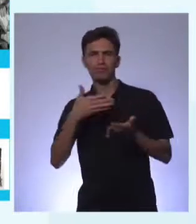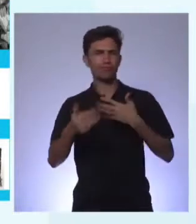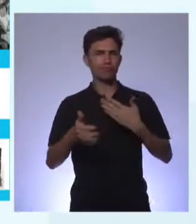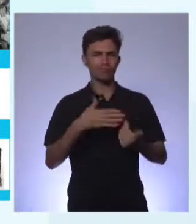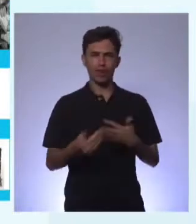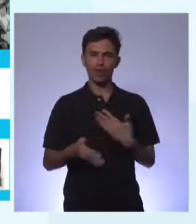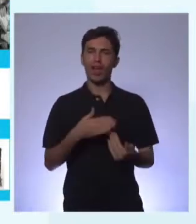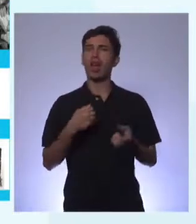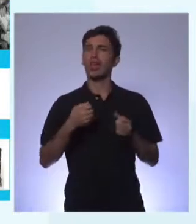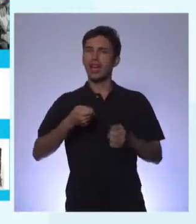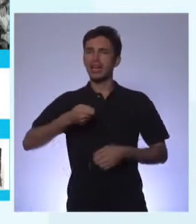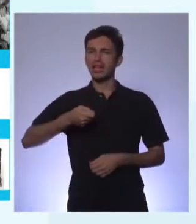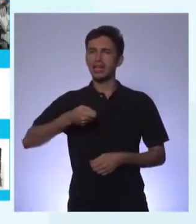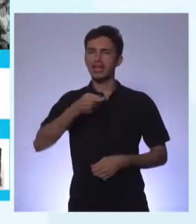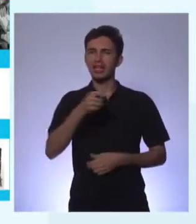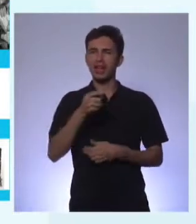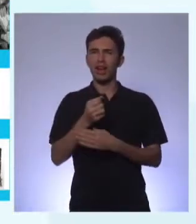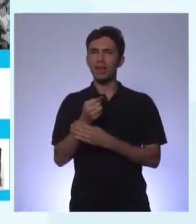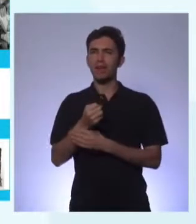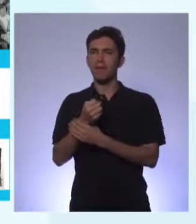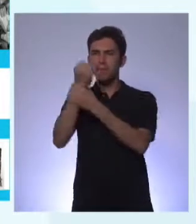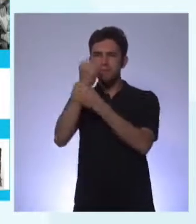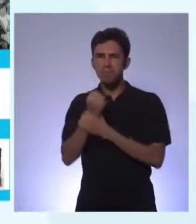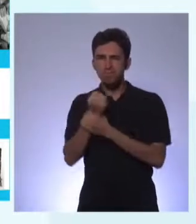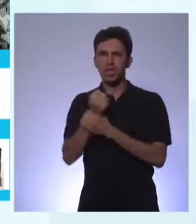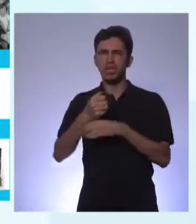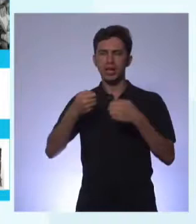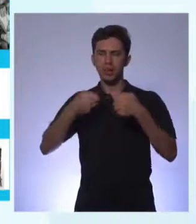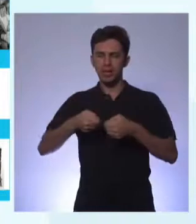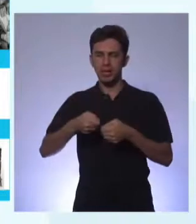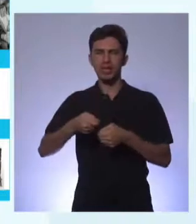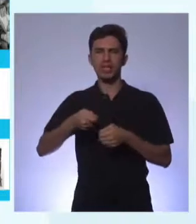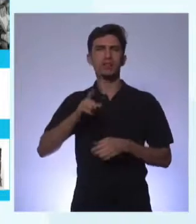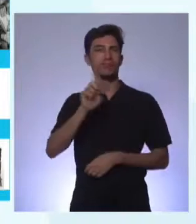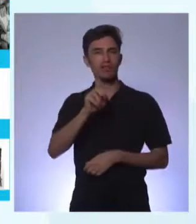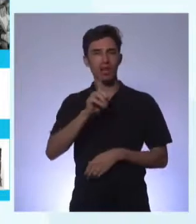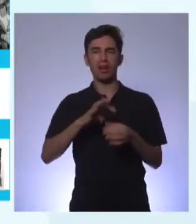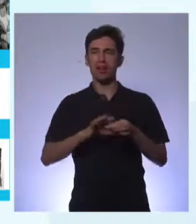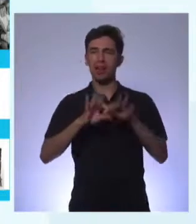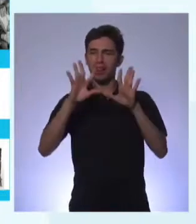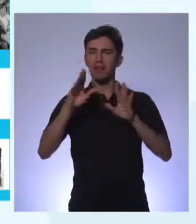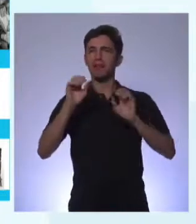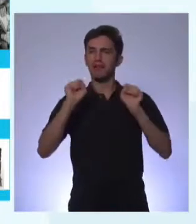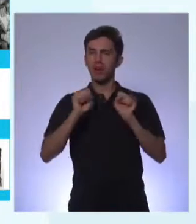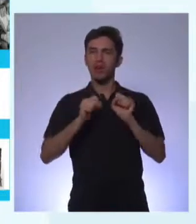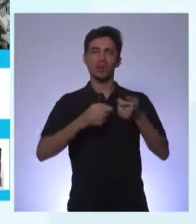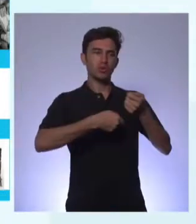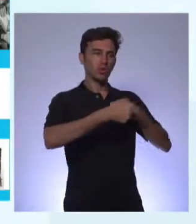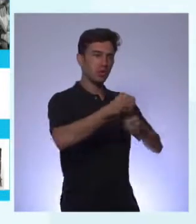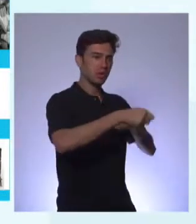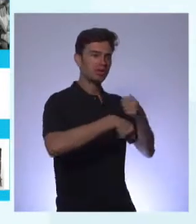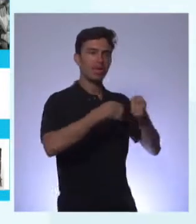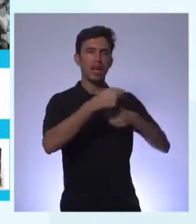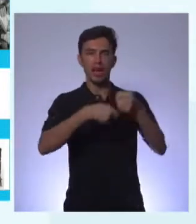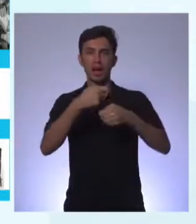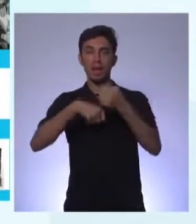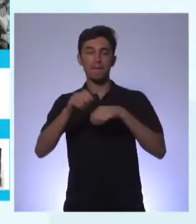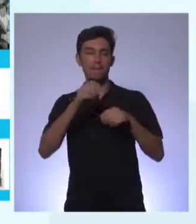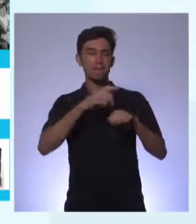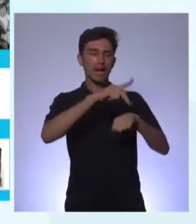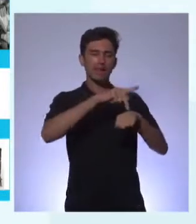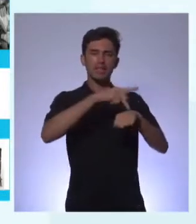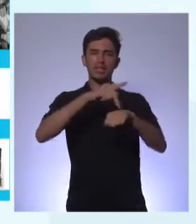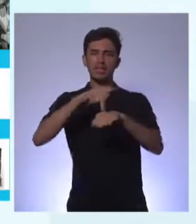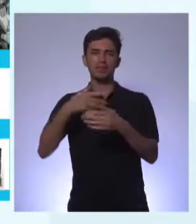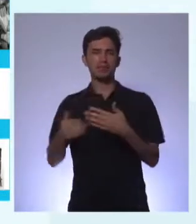esse protecionismo do pacto colonial. Deu para entender? Então, para que haja liberdade